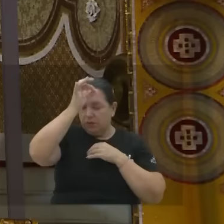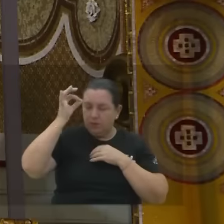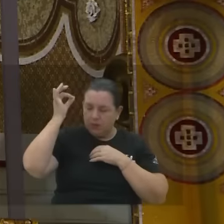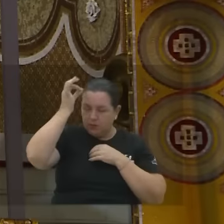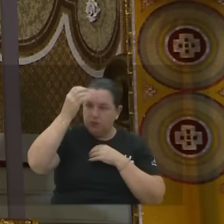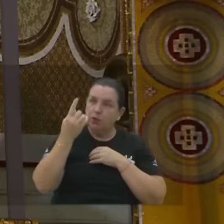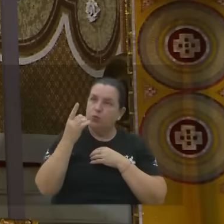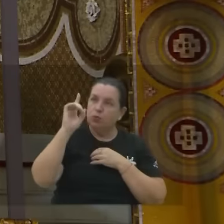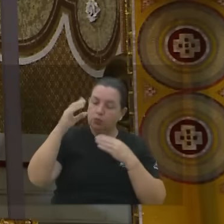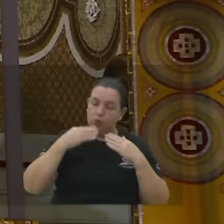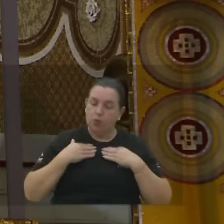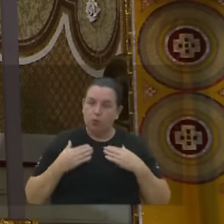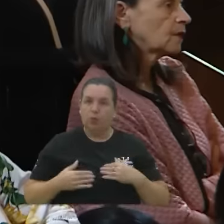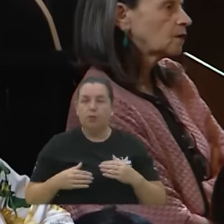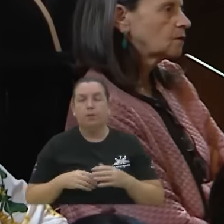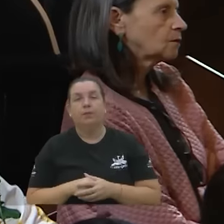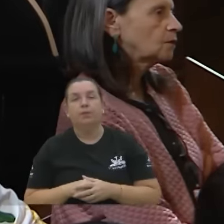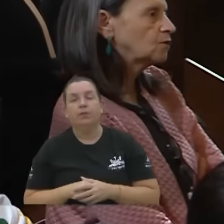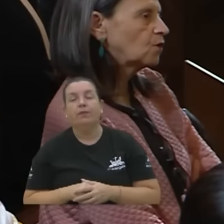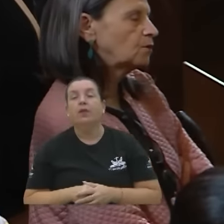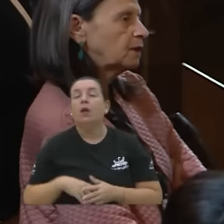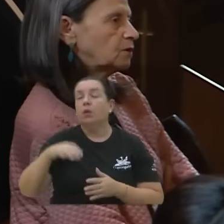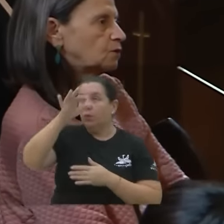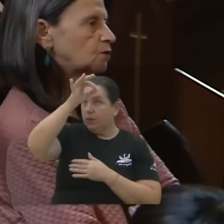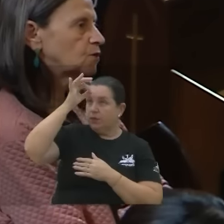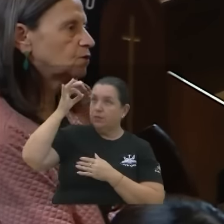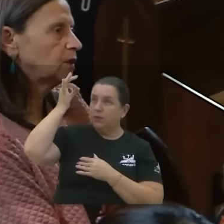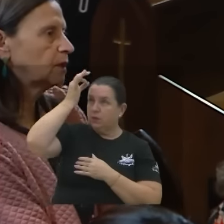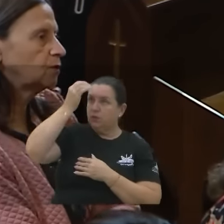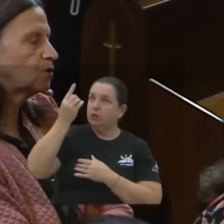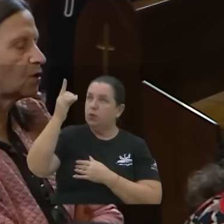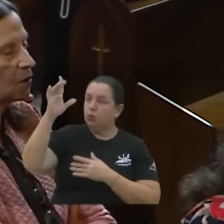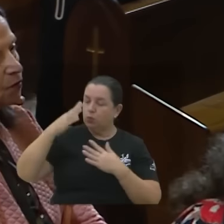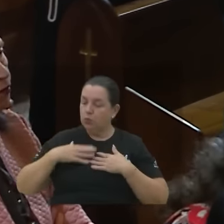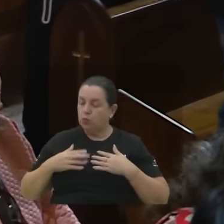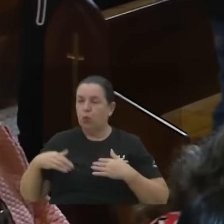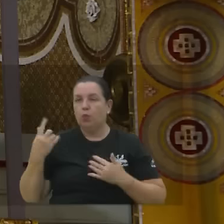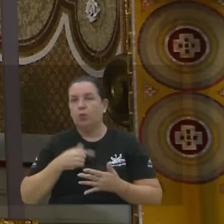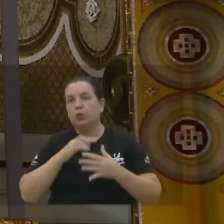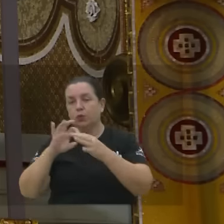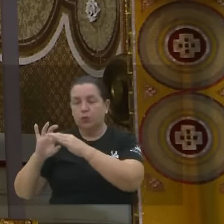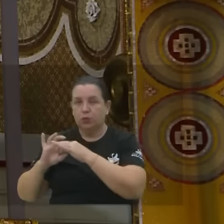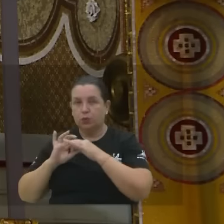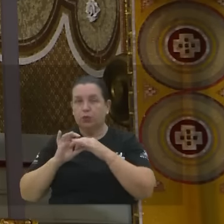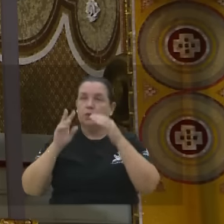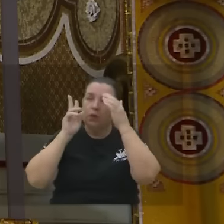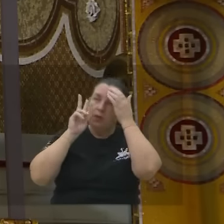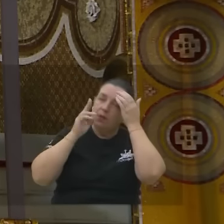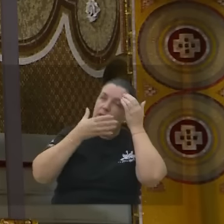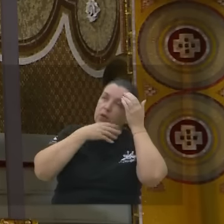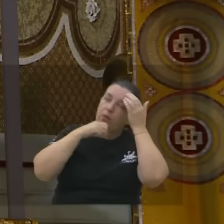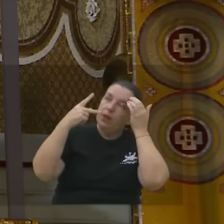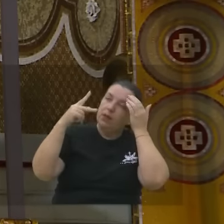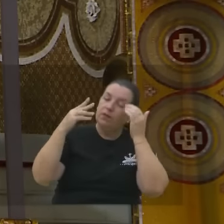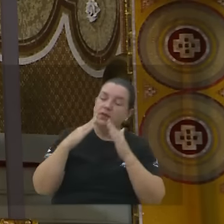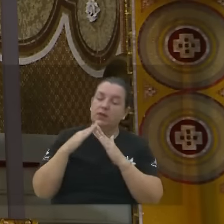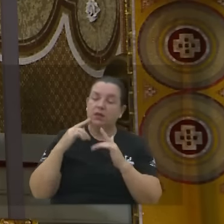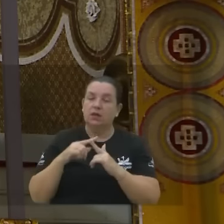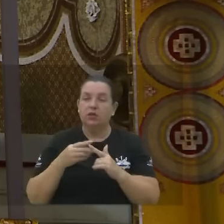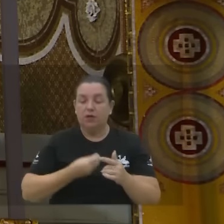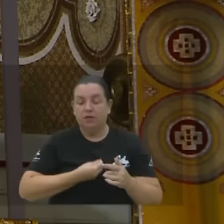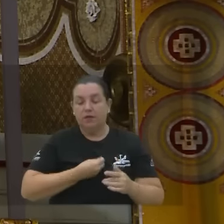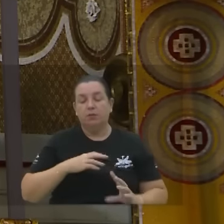Espírito Santo num só corpo. O Espírito nos una num só corpo. Lembrai-vos, ó Pai, da vossa Igreja,